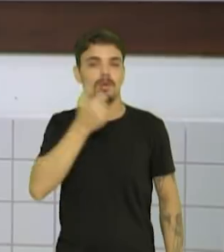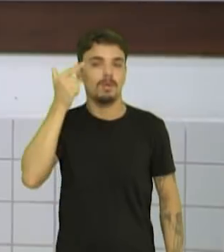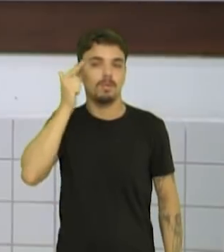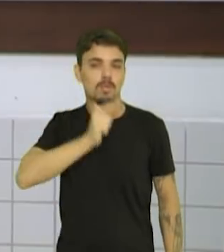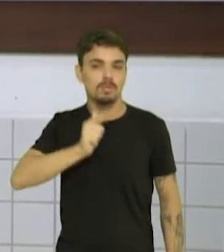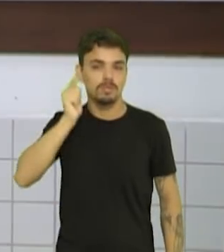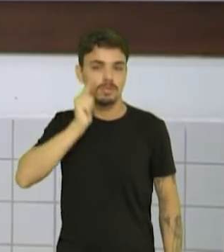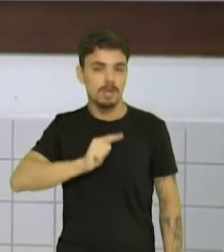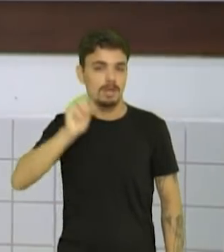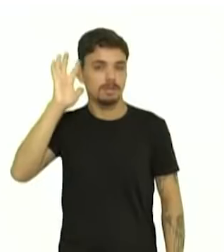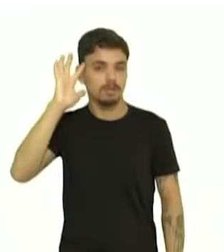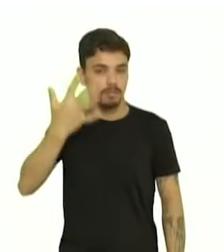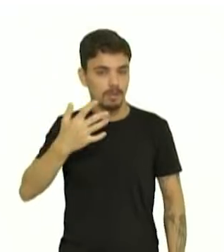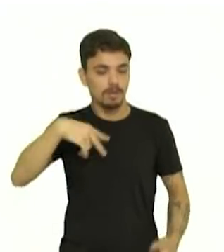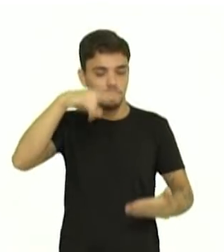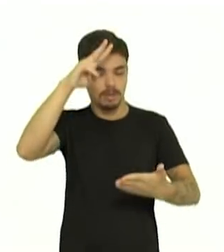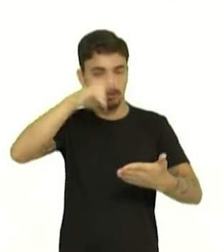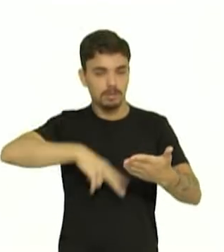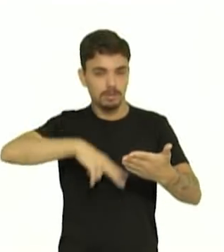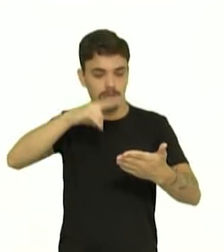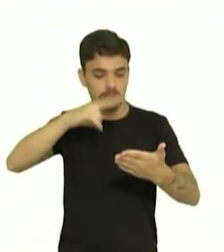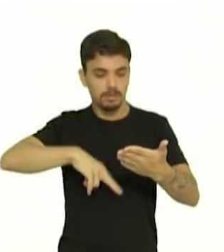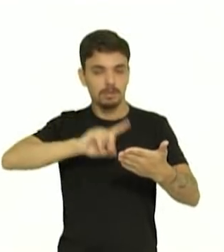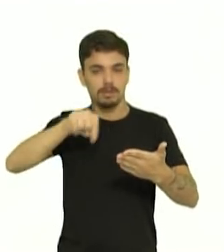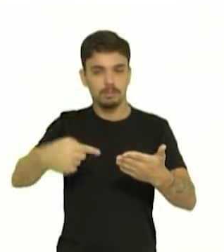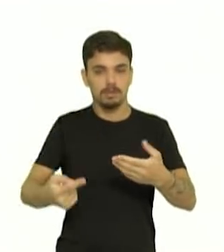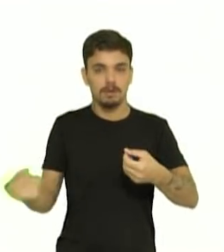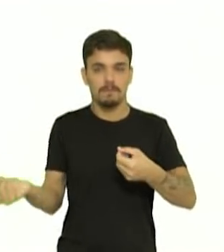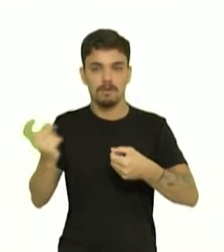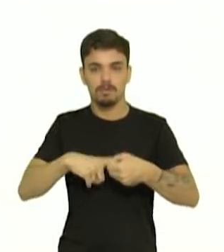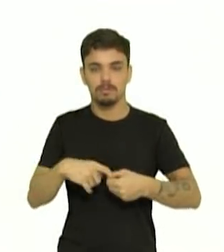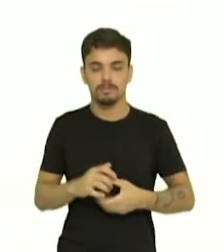resolver e confere a correção daqui a pouquinho.